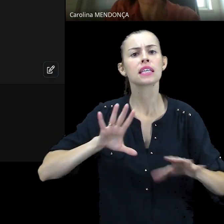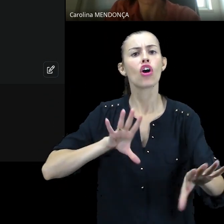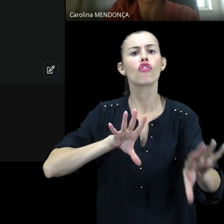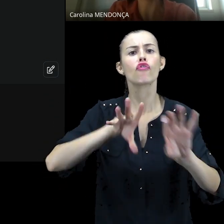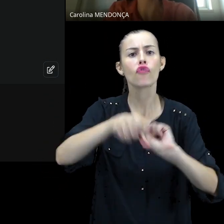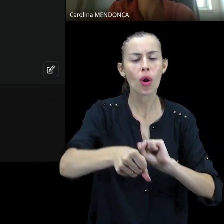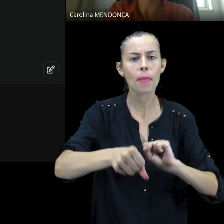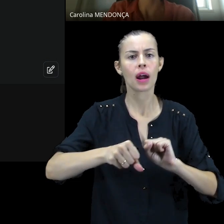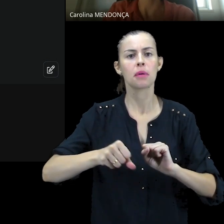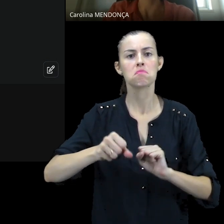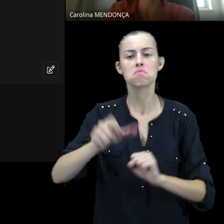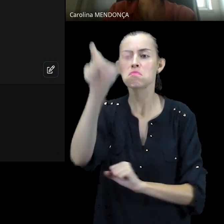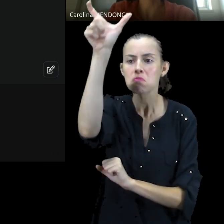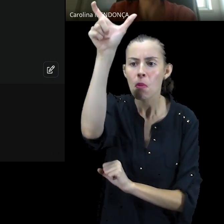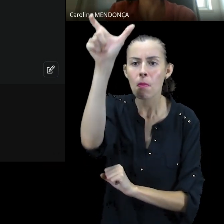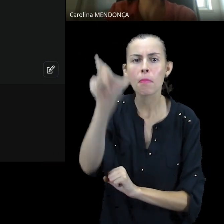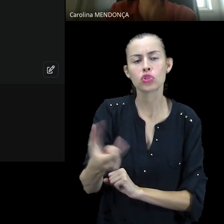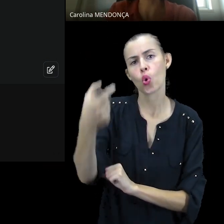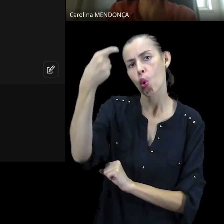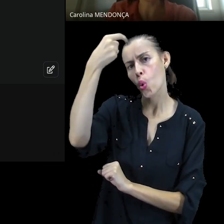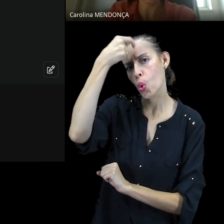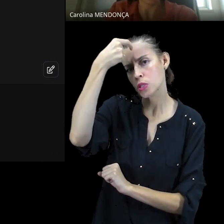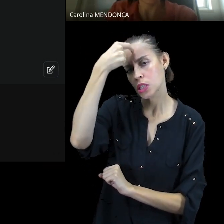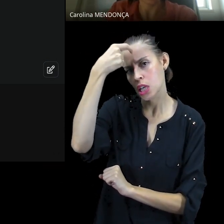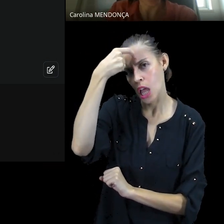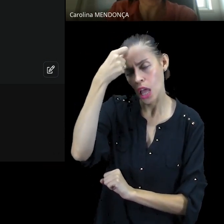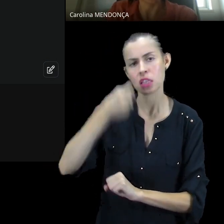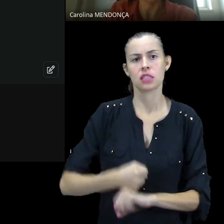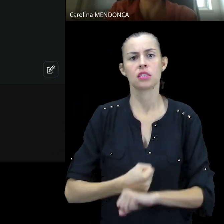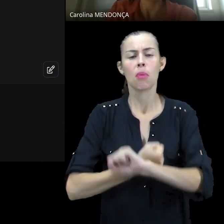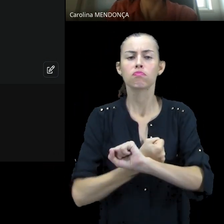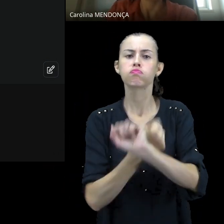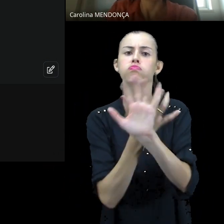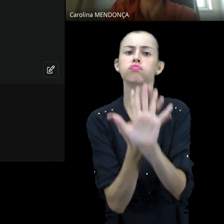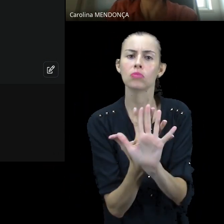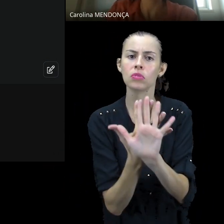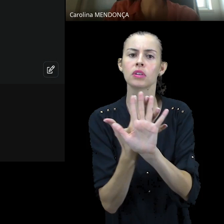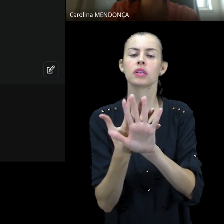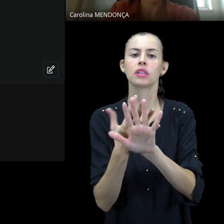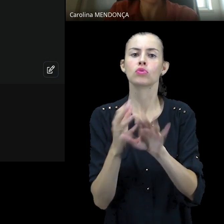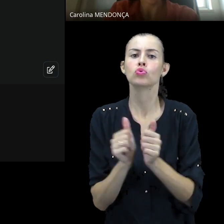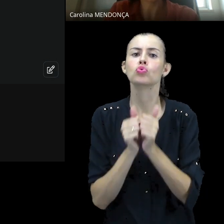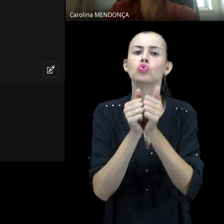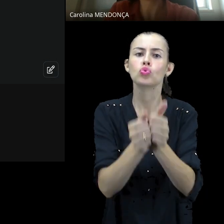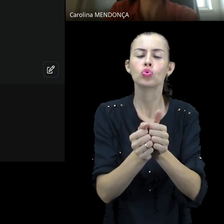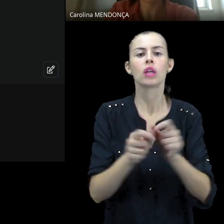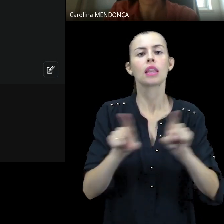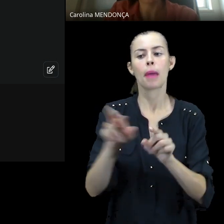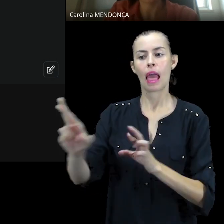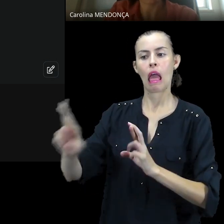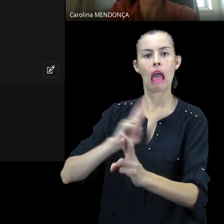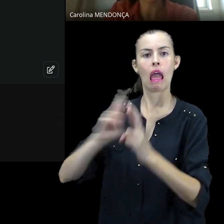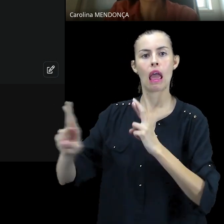seio da sociedade, né, de maneira multicultural e pluriétnica, e buscando estabelecer